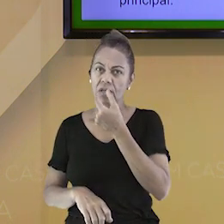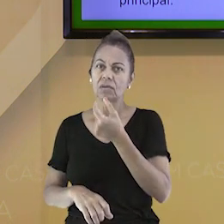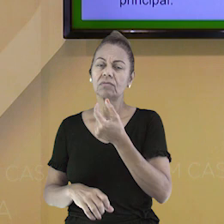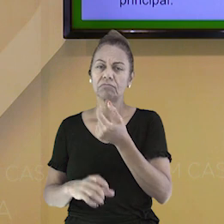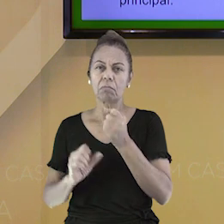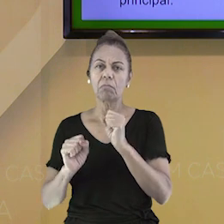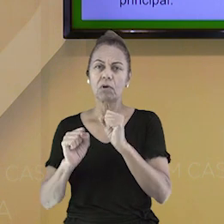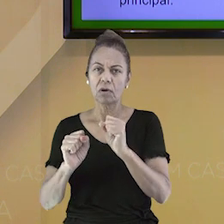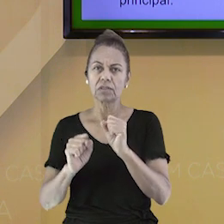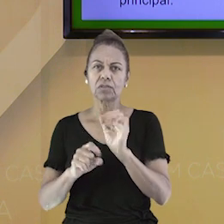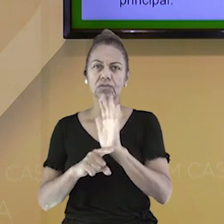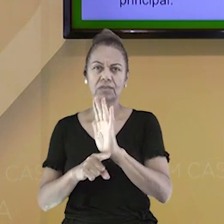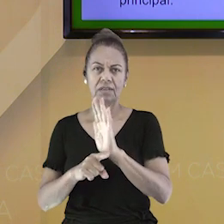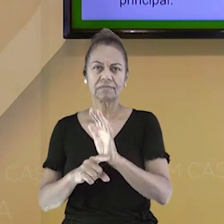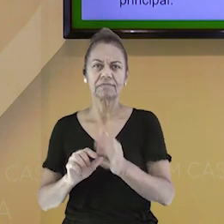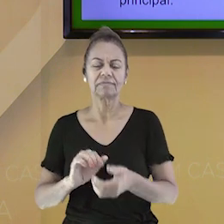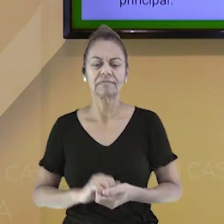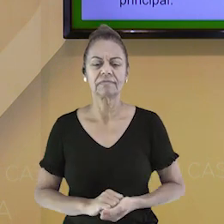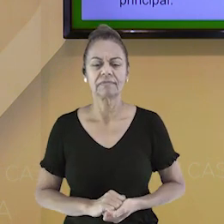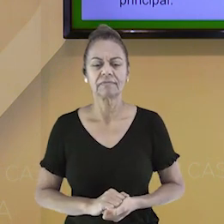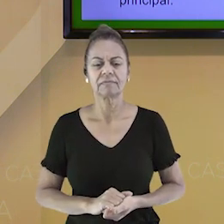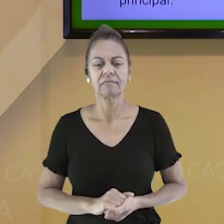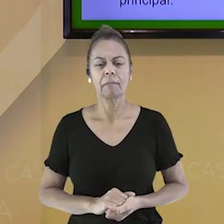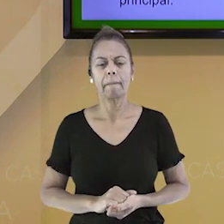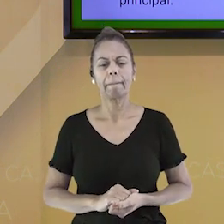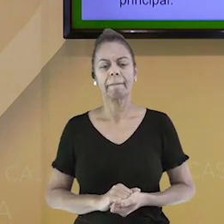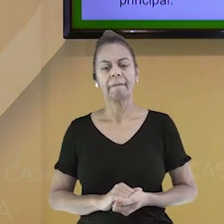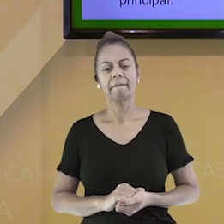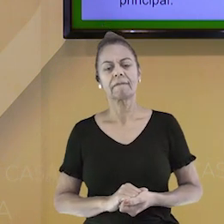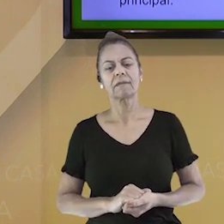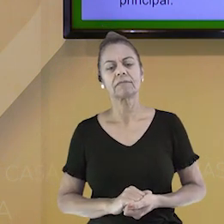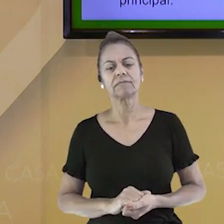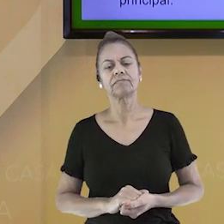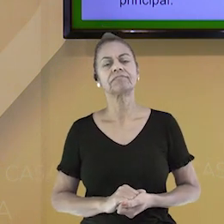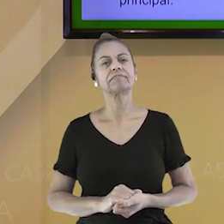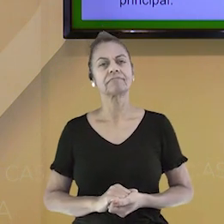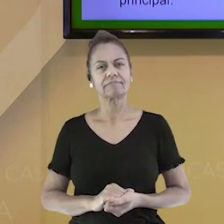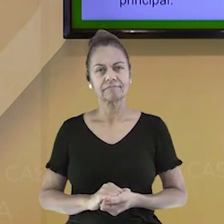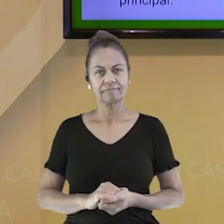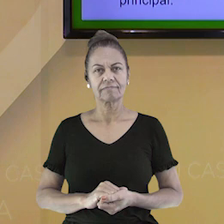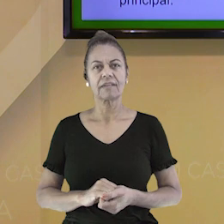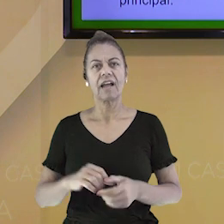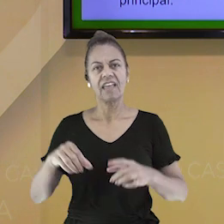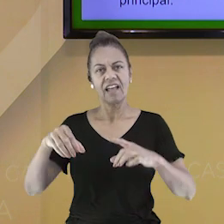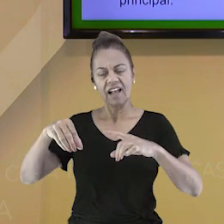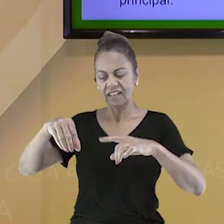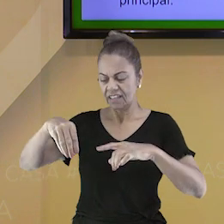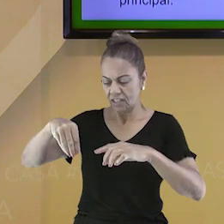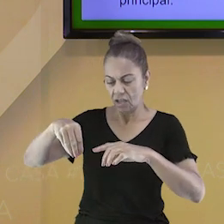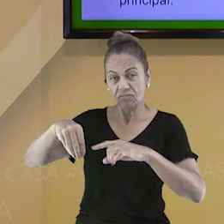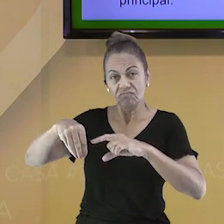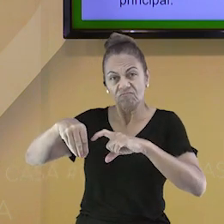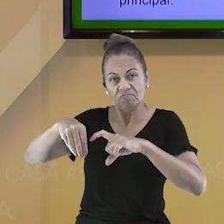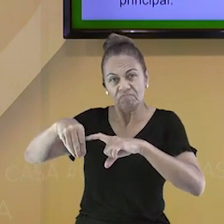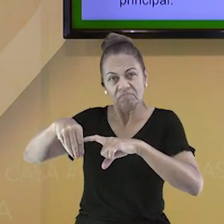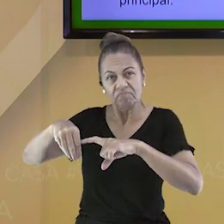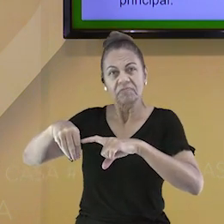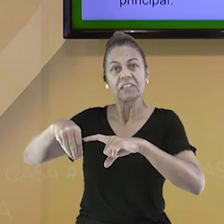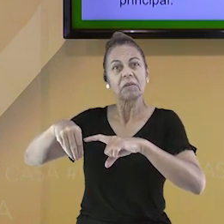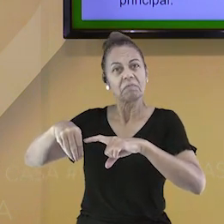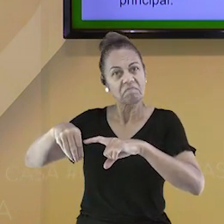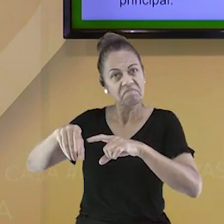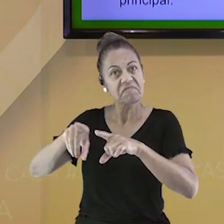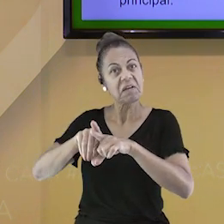pílula libera uma grande quantidade hormonal no corpo da mulher. Isso acaba impedindo o encontro dos espermatozoides com